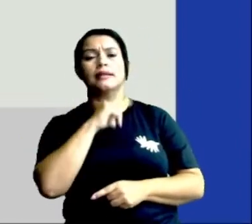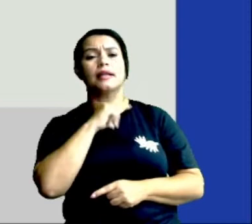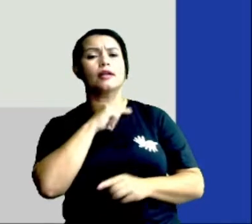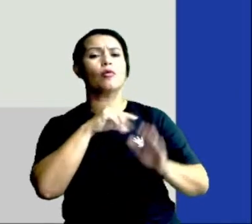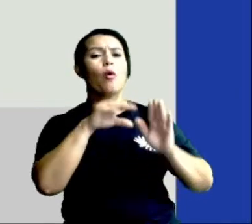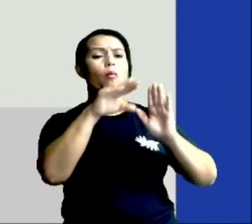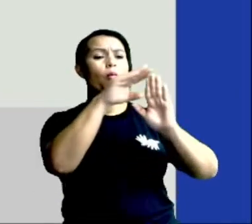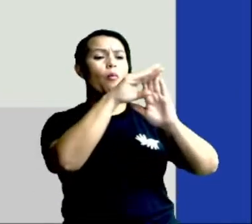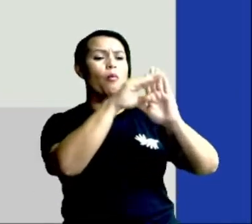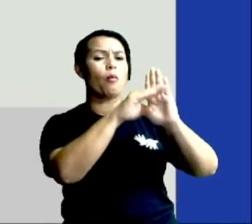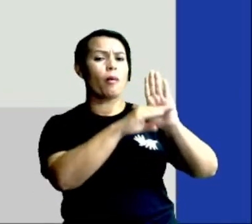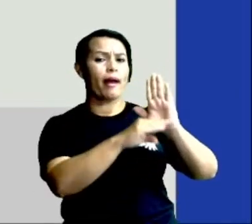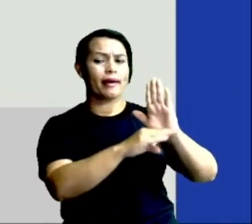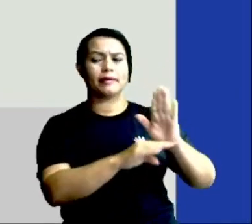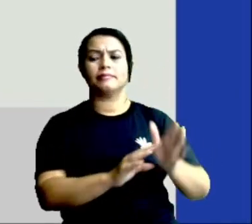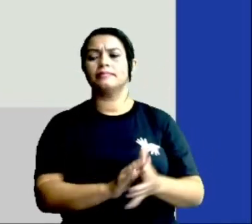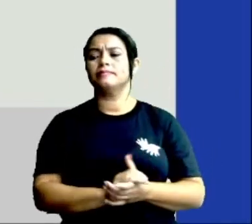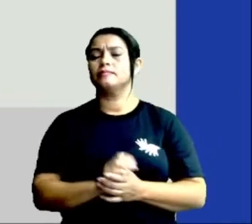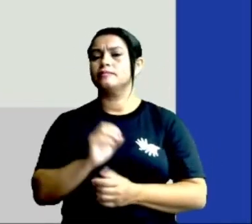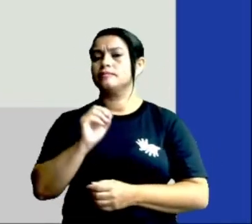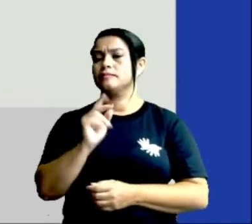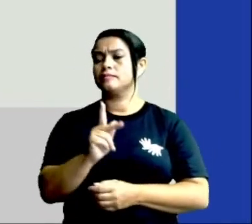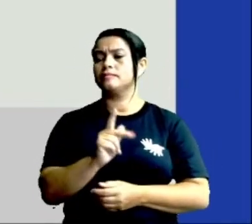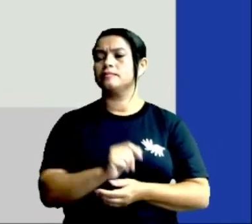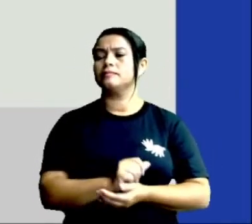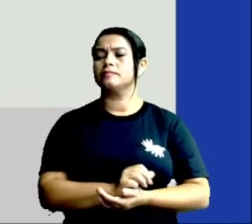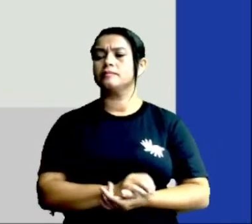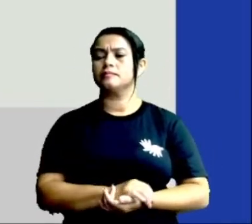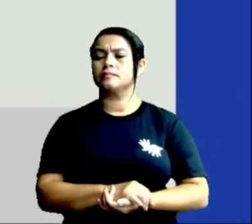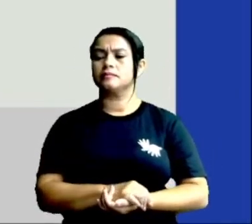padrão e denominada, ok?